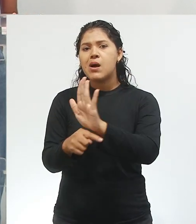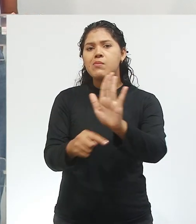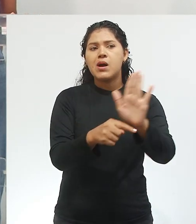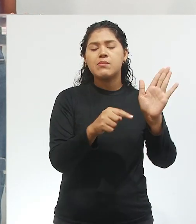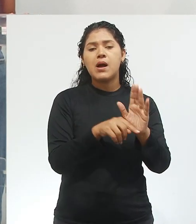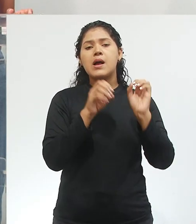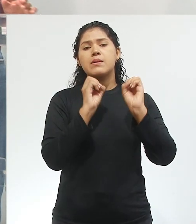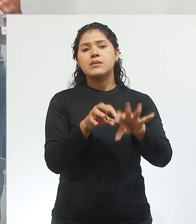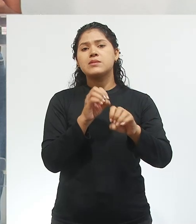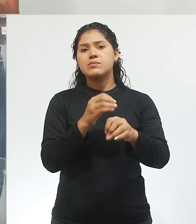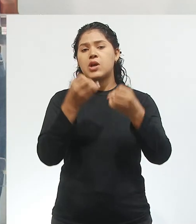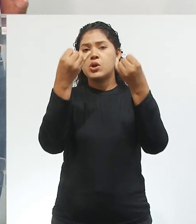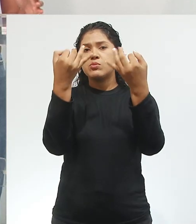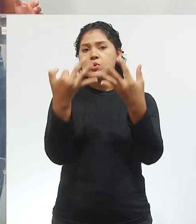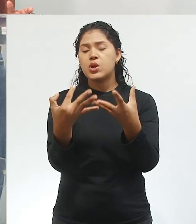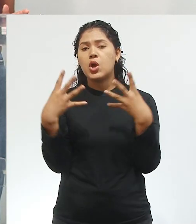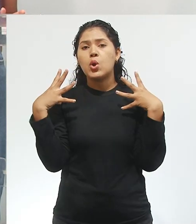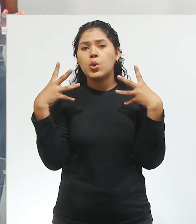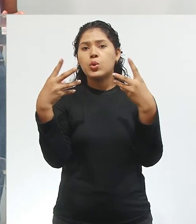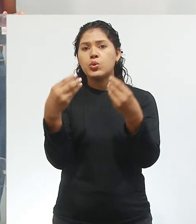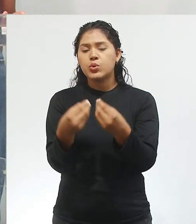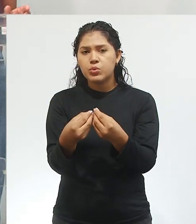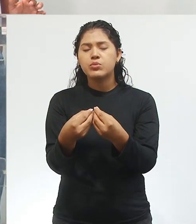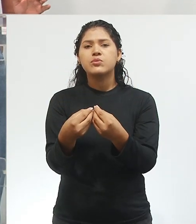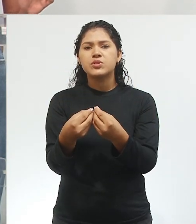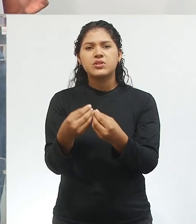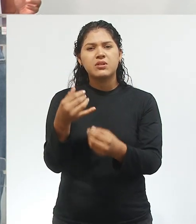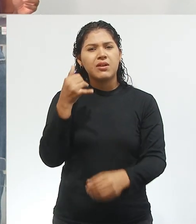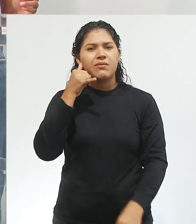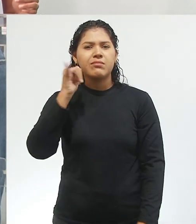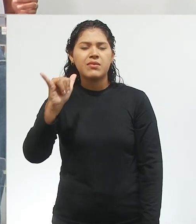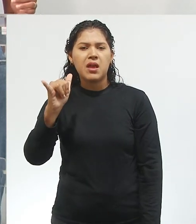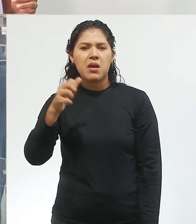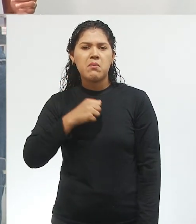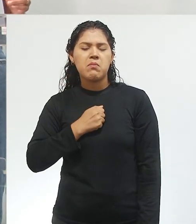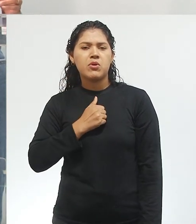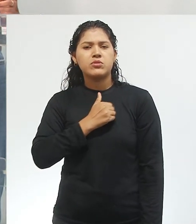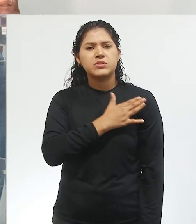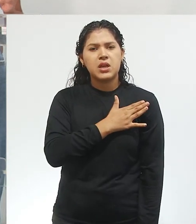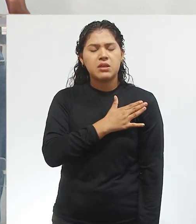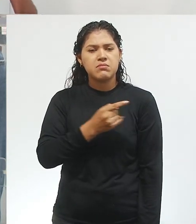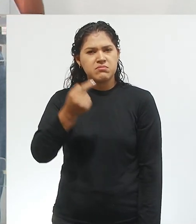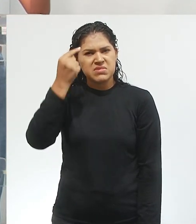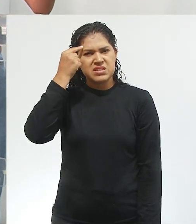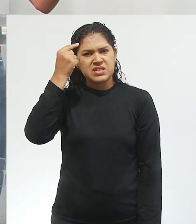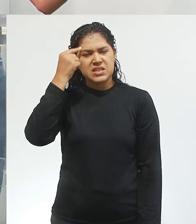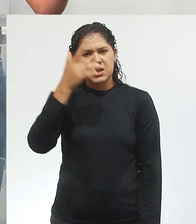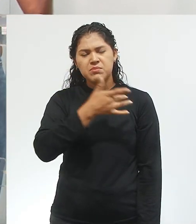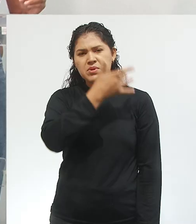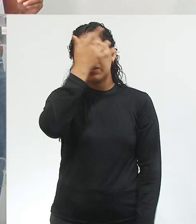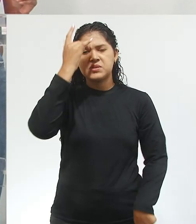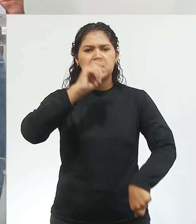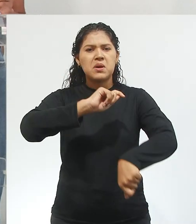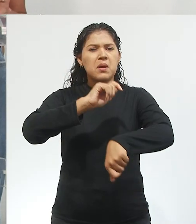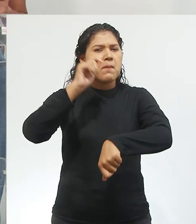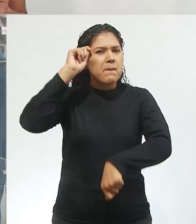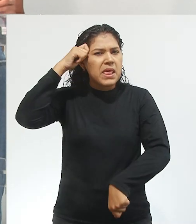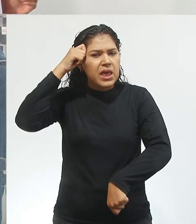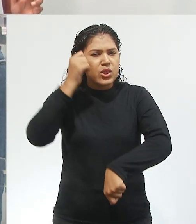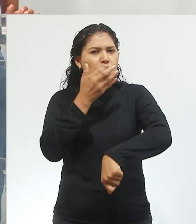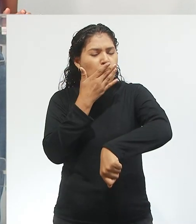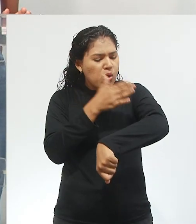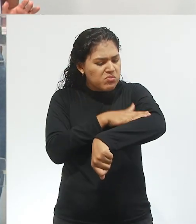desmistificando toda essa ideia, né, de que negro é alguém inferior ou então que